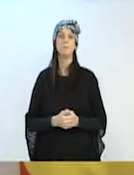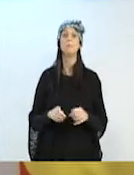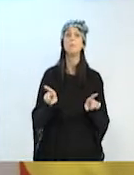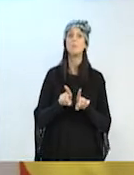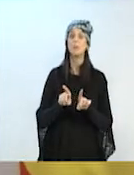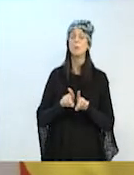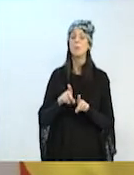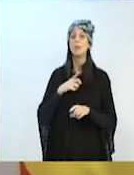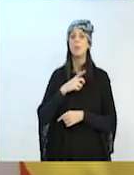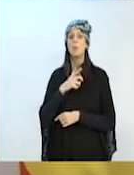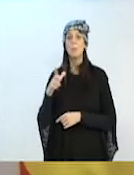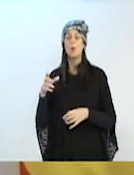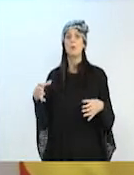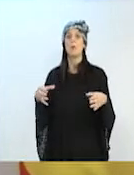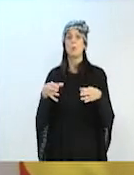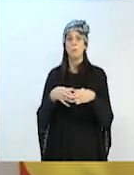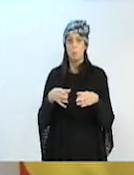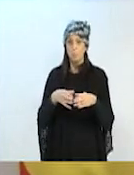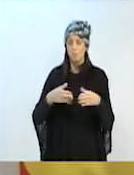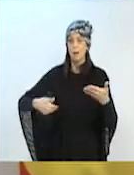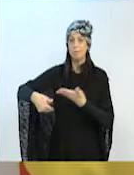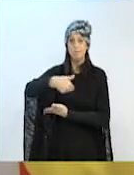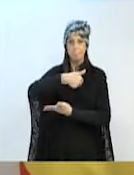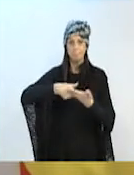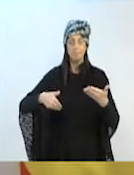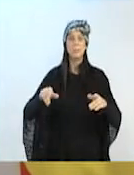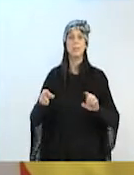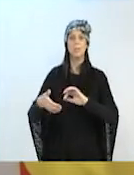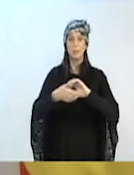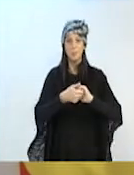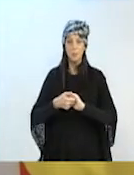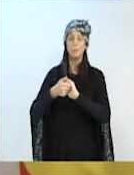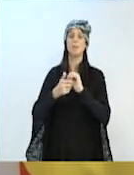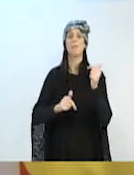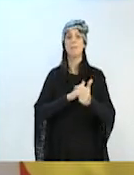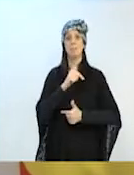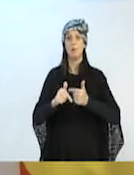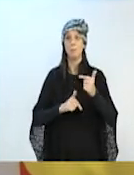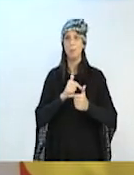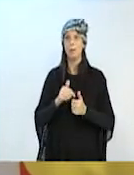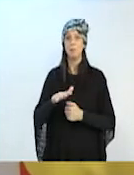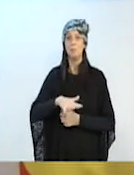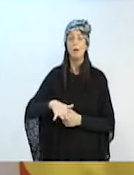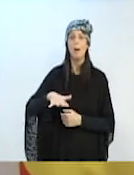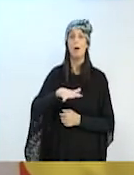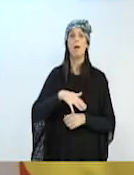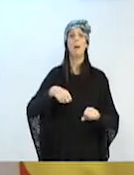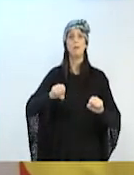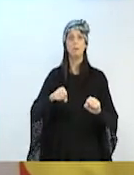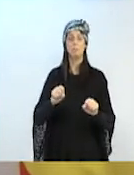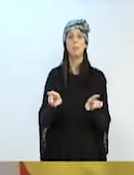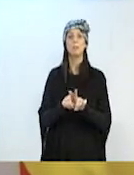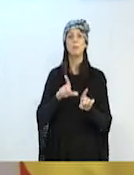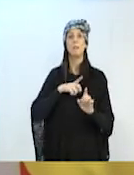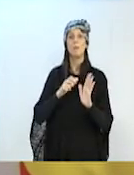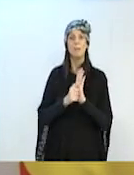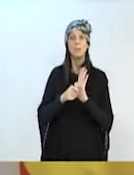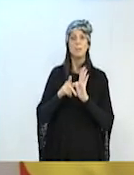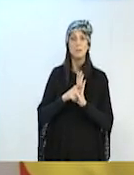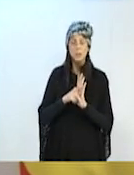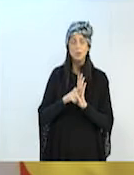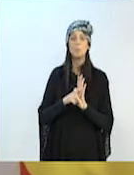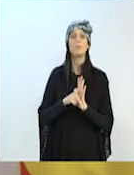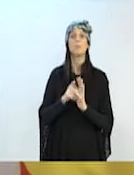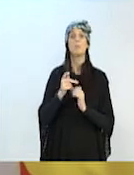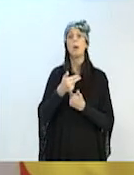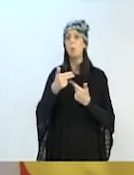constituindo agora uma cooperativa de trabalho para gerir um aplicativo de entregas.